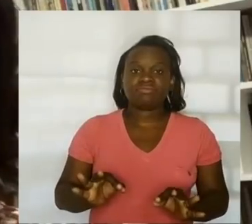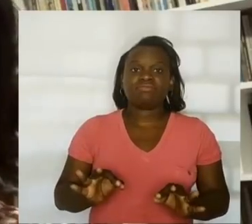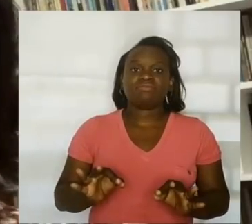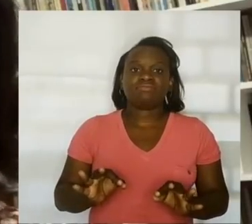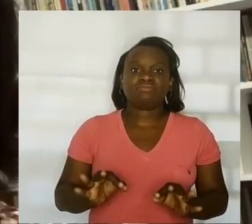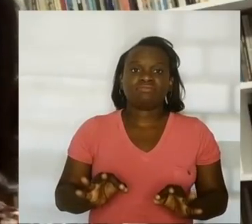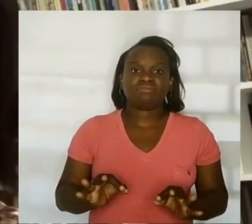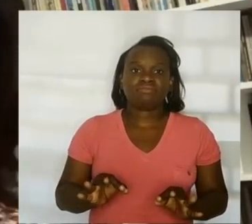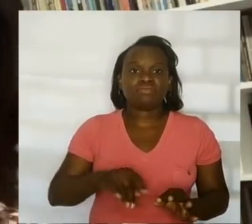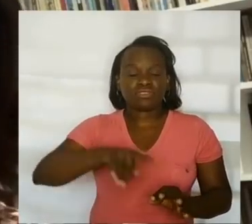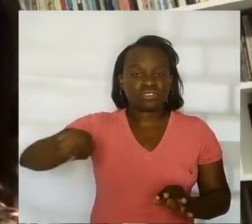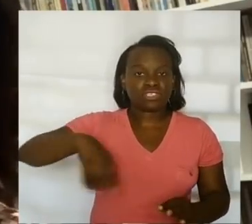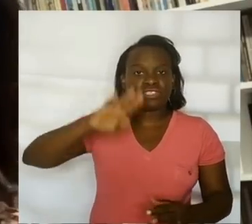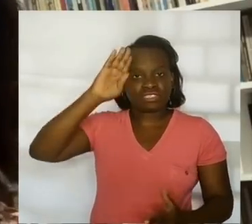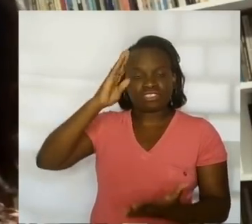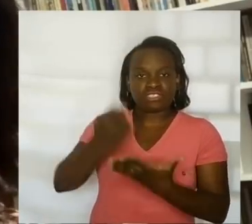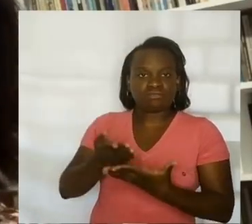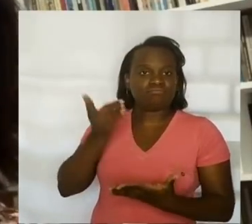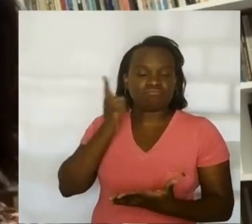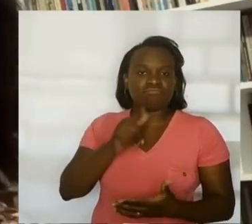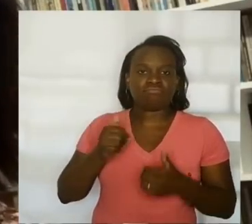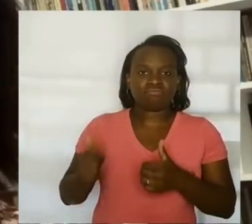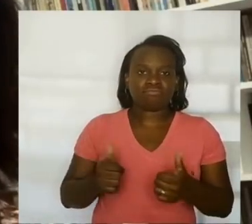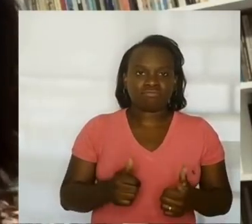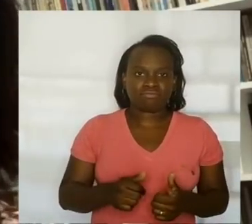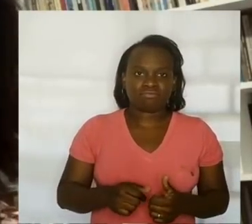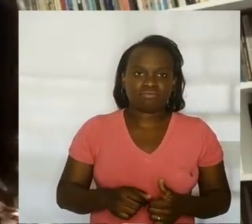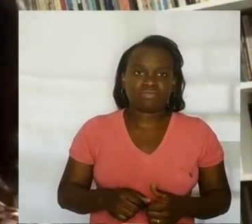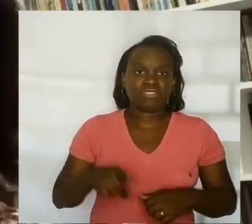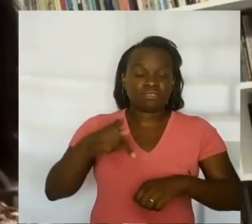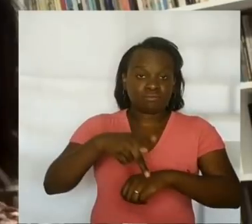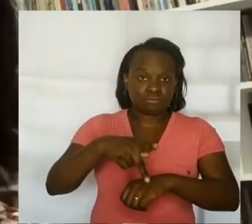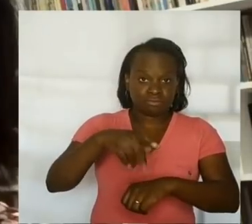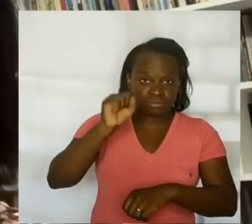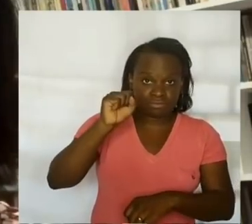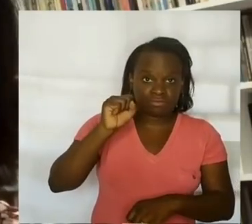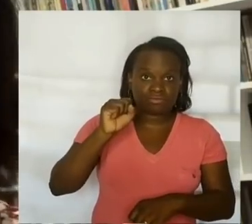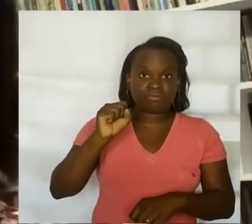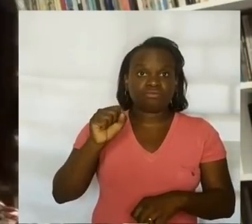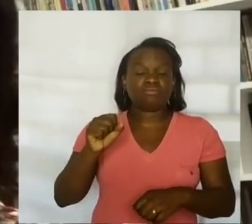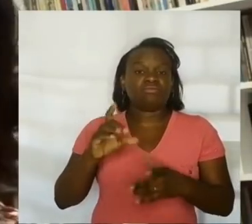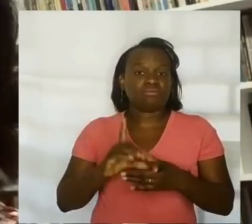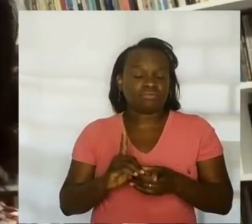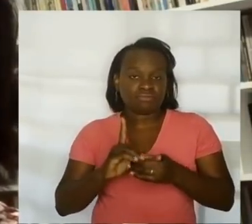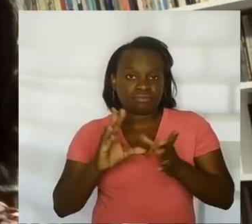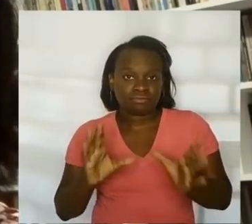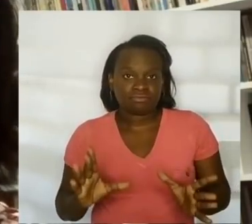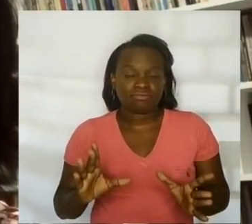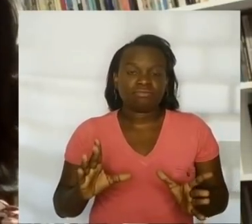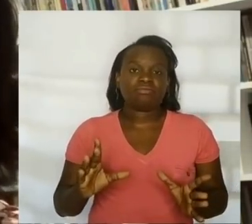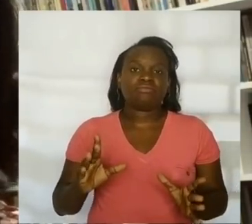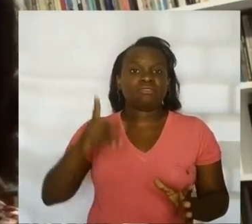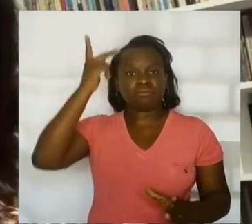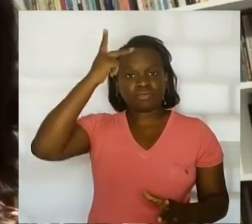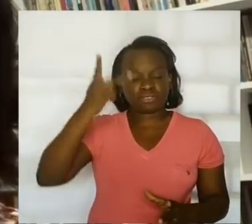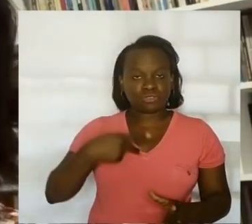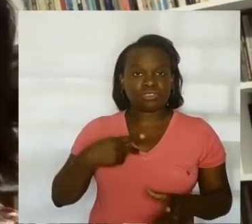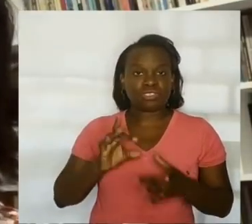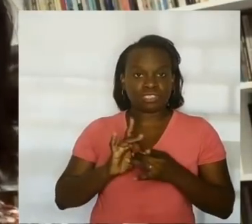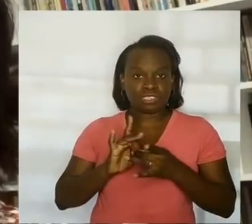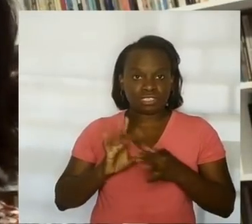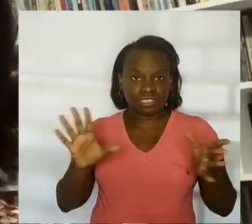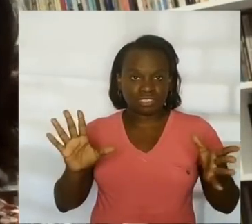volta daquilo que nós acreditamos, na pós-graduação mais democrática,